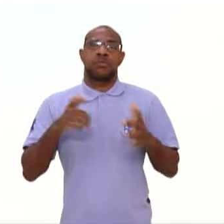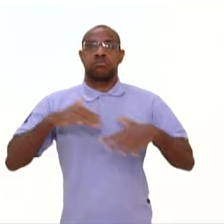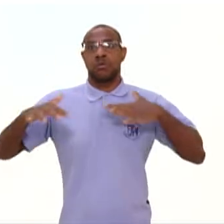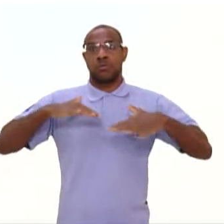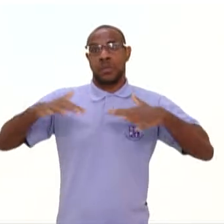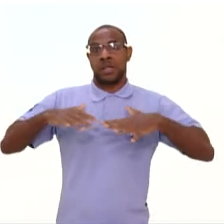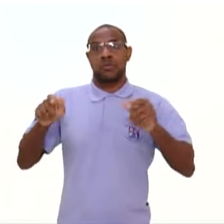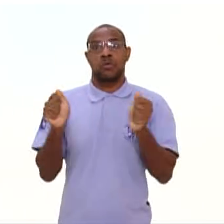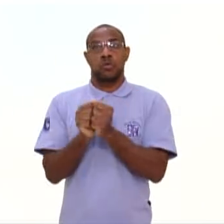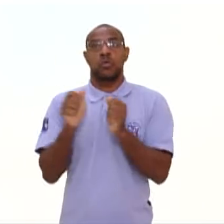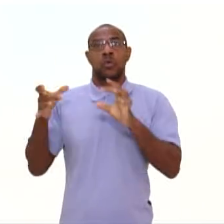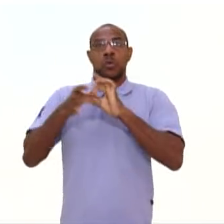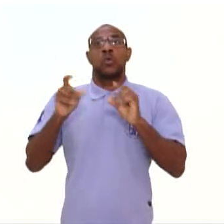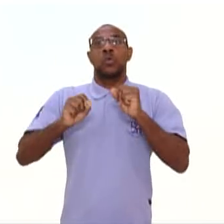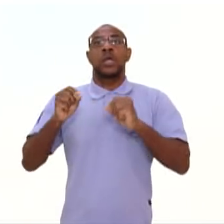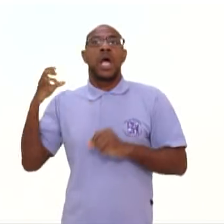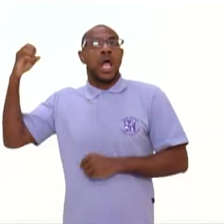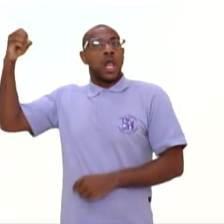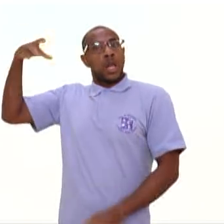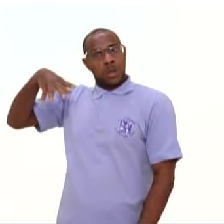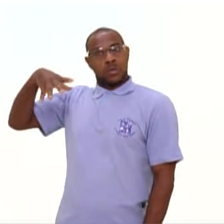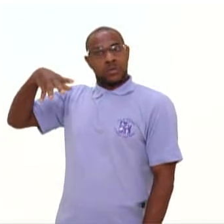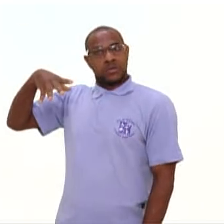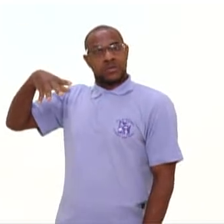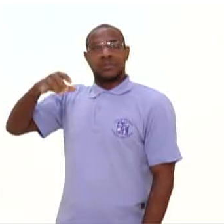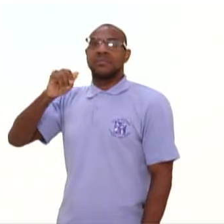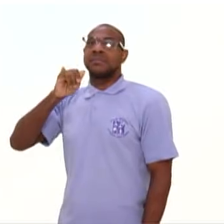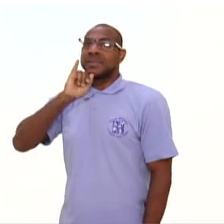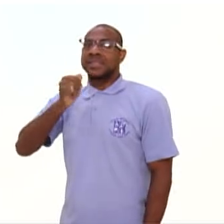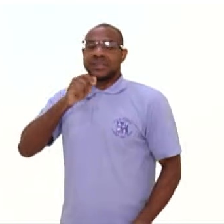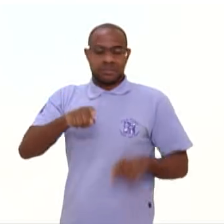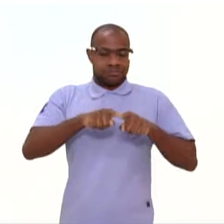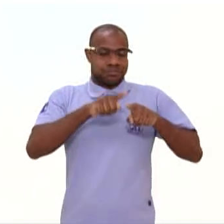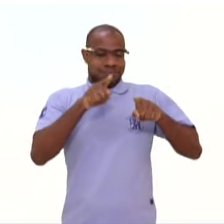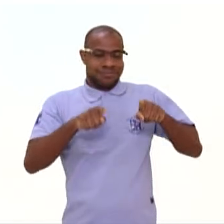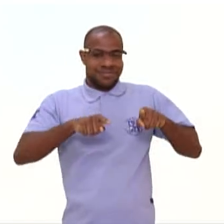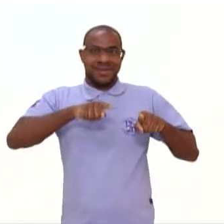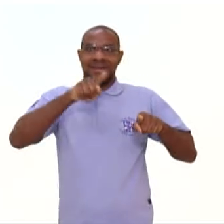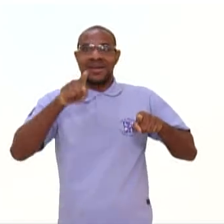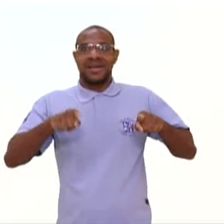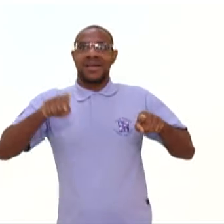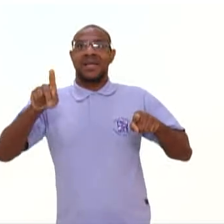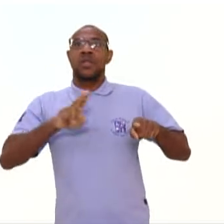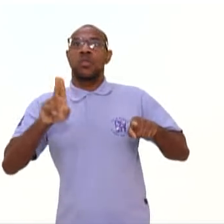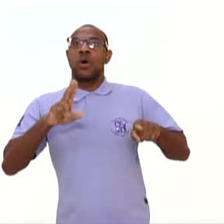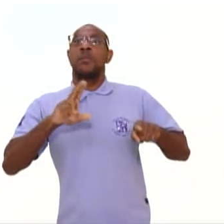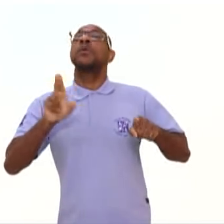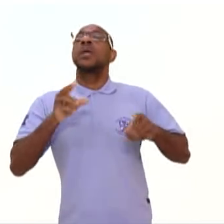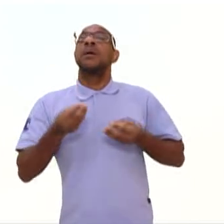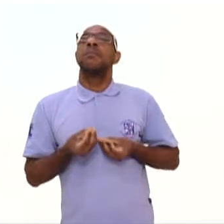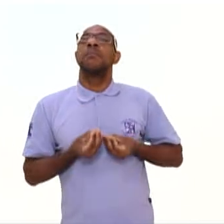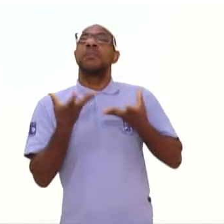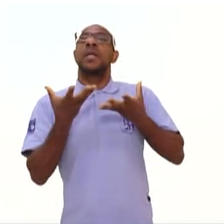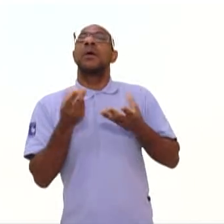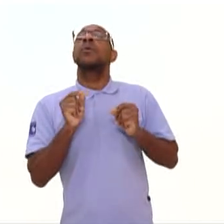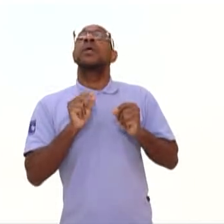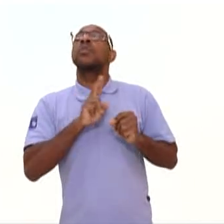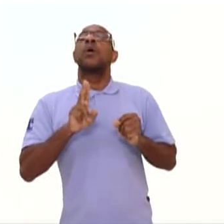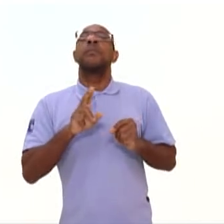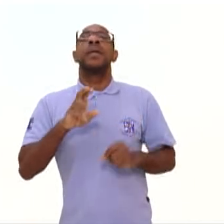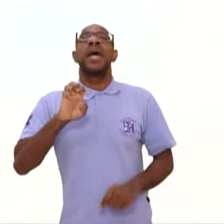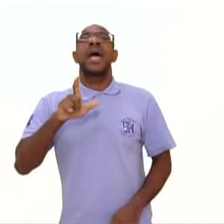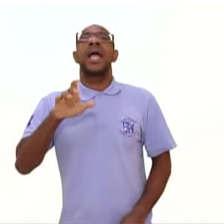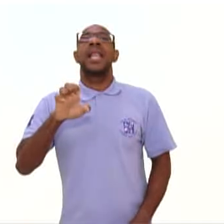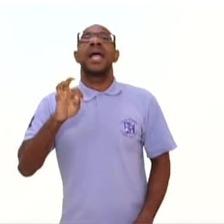luz, a energia liberada apresenta o aspecto da onda. Por esse motivo, recebe o nome de onda eletromagnética. Eu quis trazer esse GIF